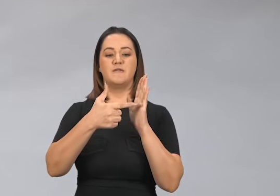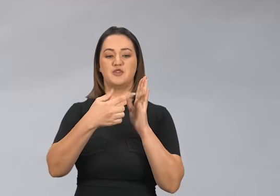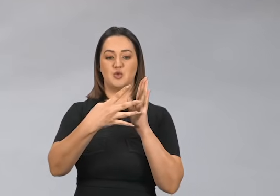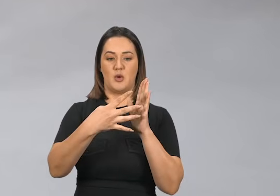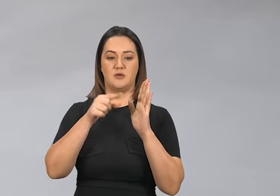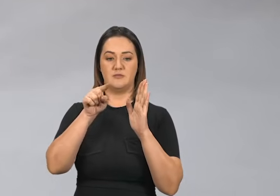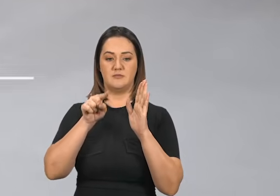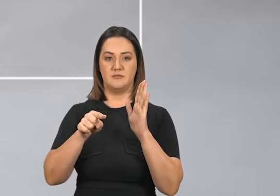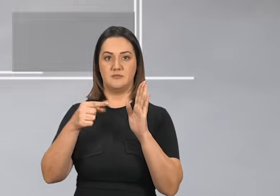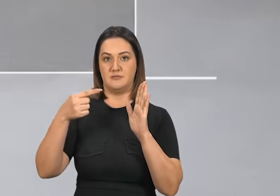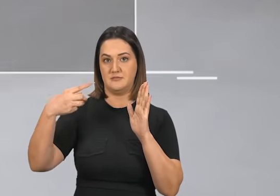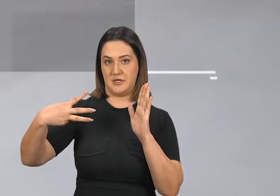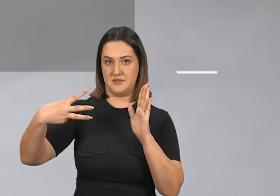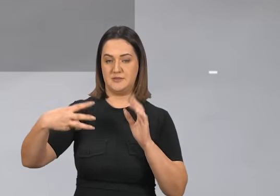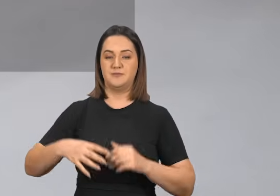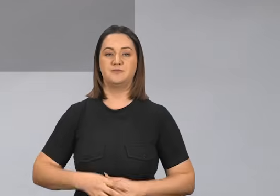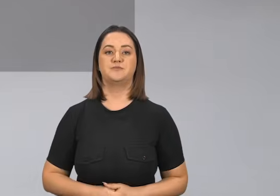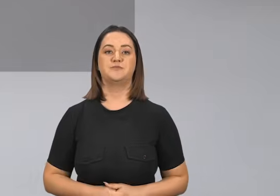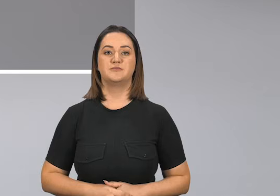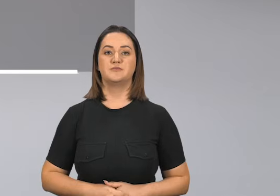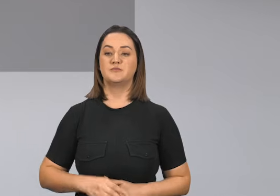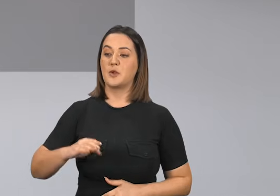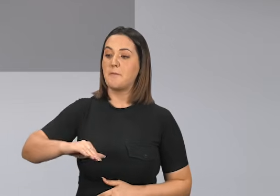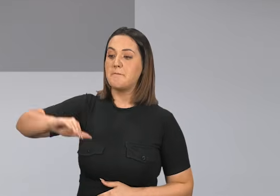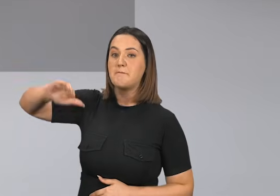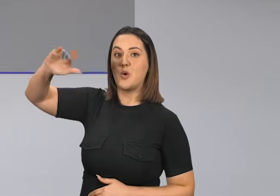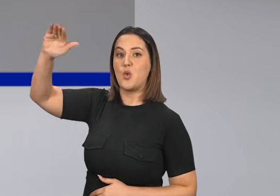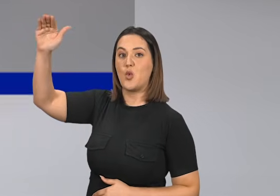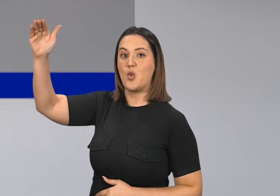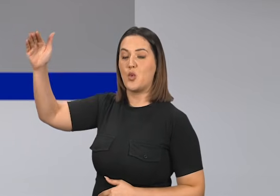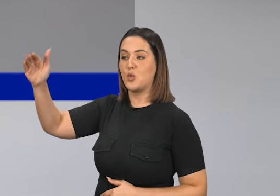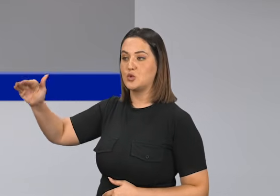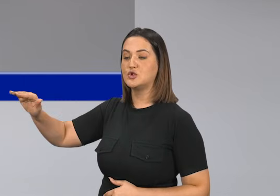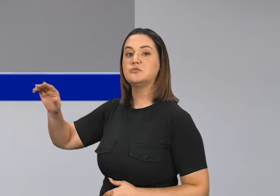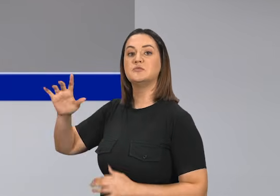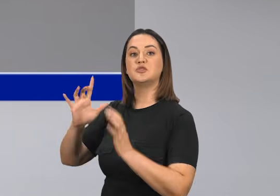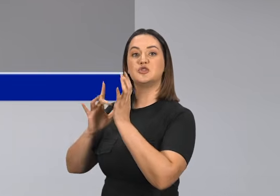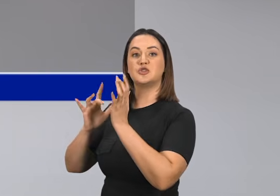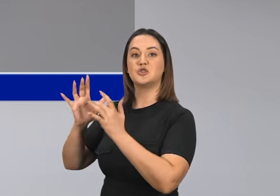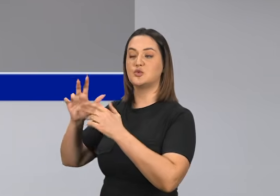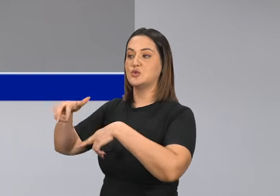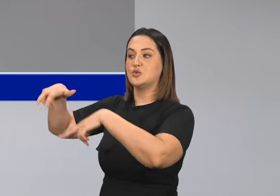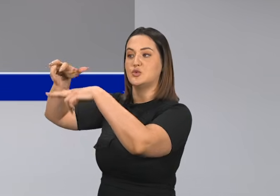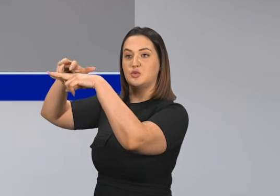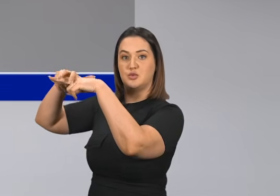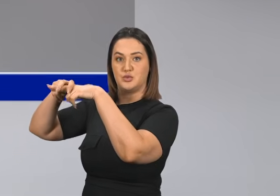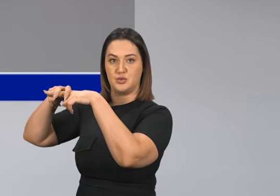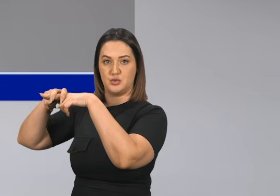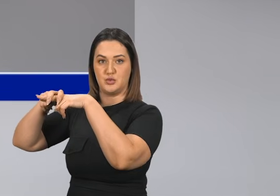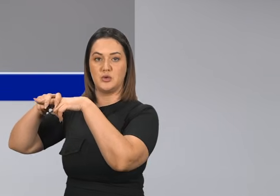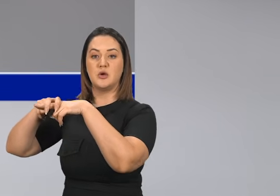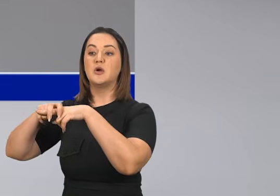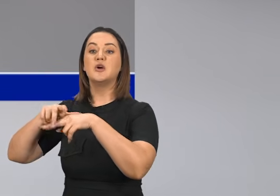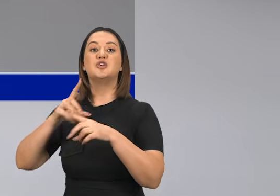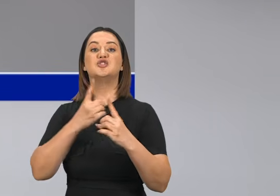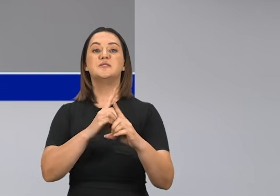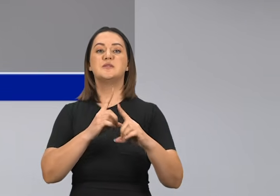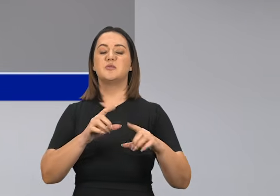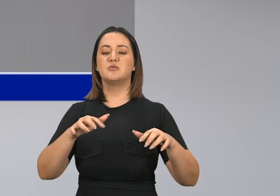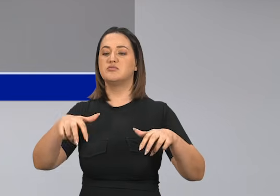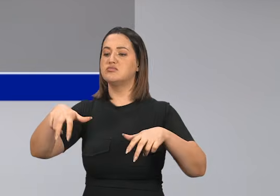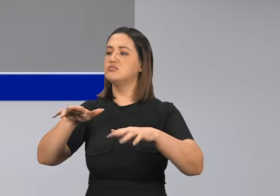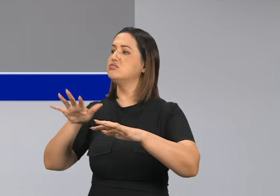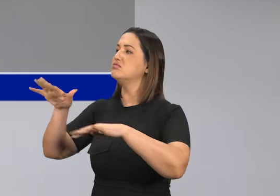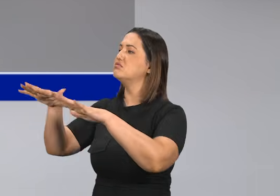24, 3, que fala assim: No Monte das Oliveiras achava-se Jesus assentado, quando se aproximaram dele